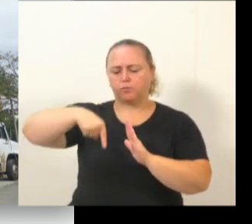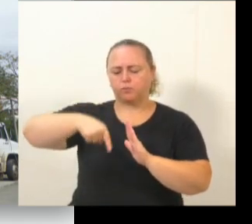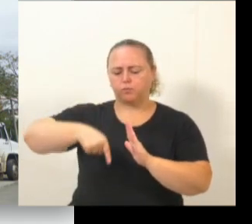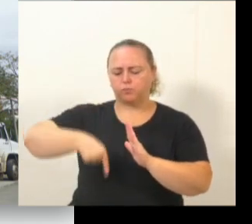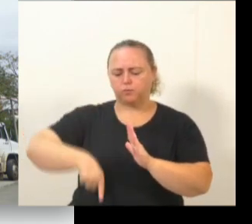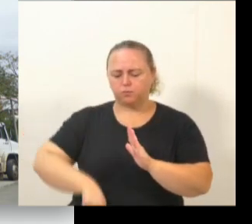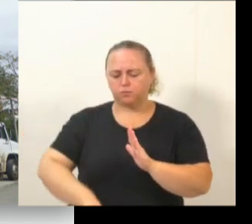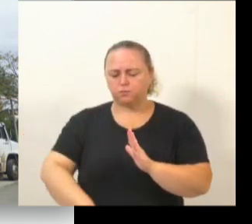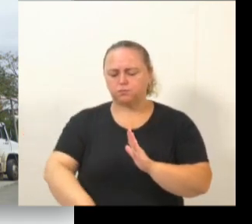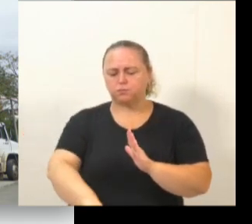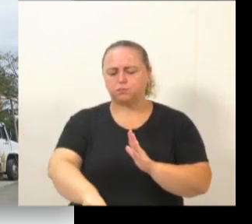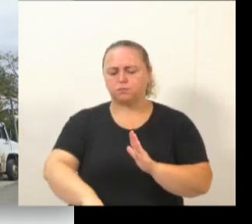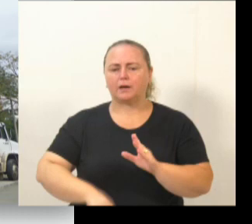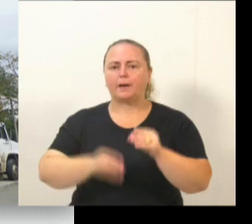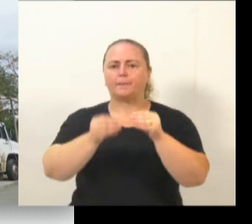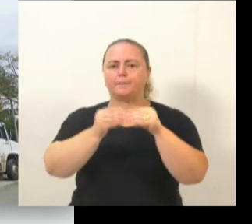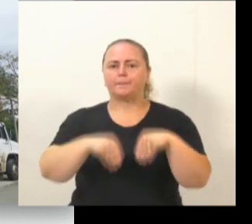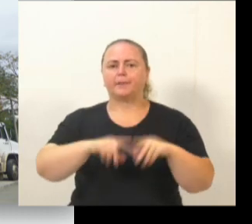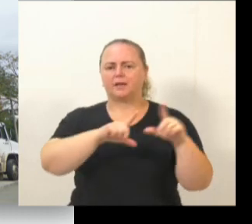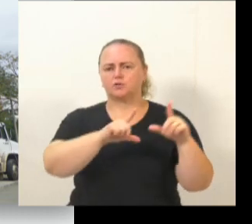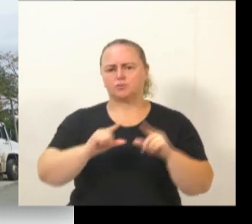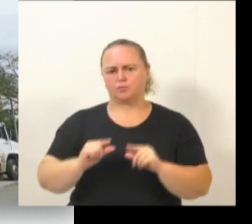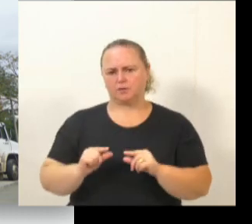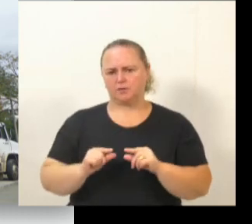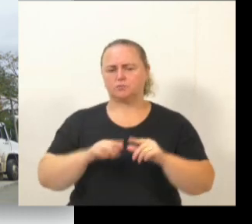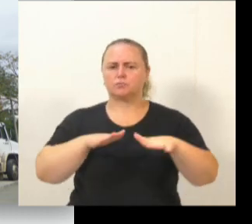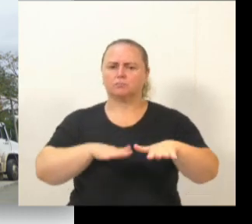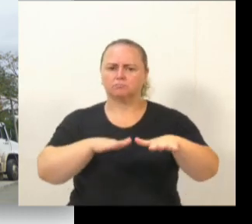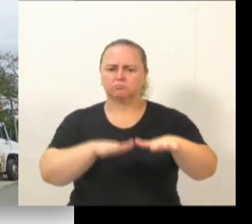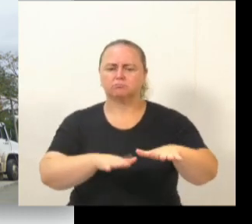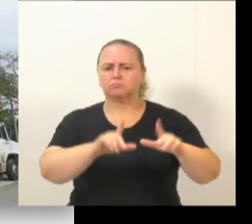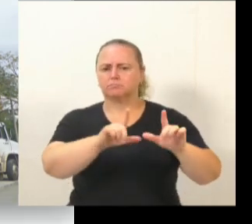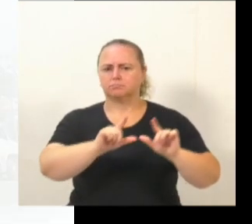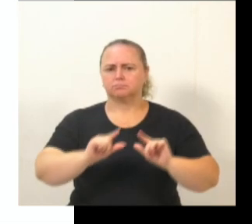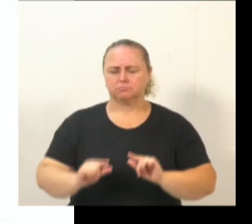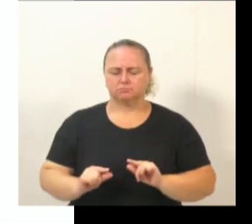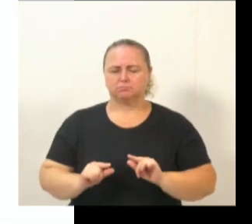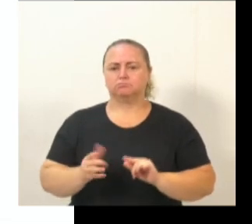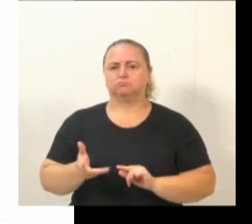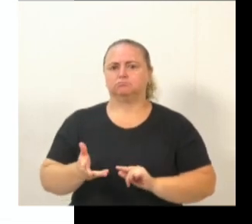menor para a comunidade, para o trânsito, e agiliza bastante a obra.